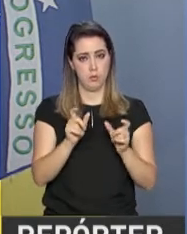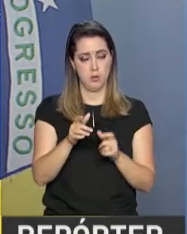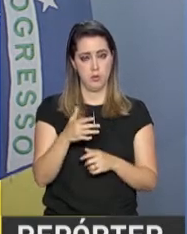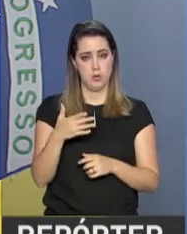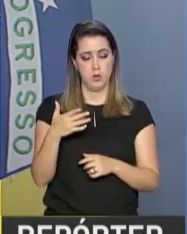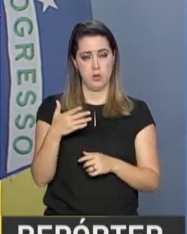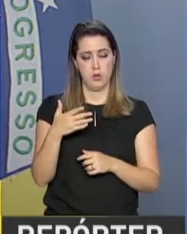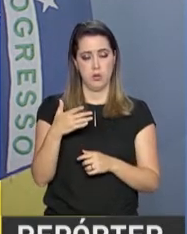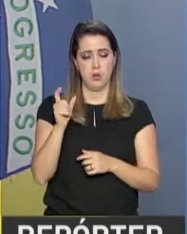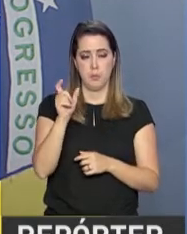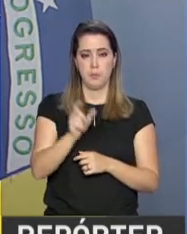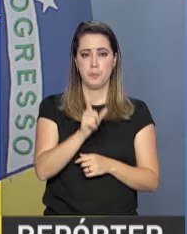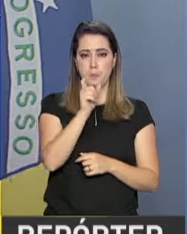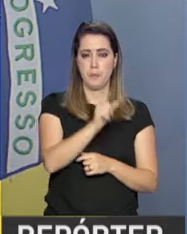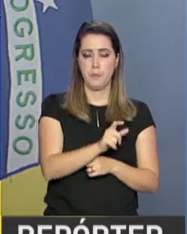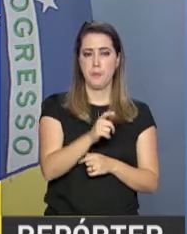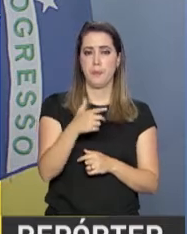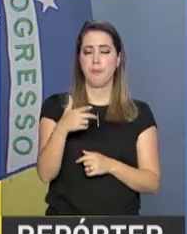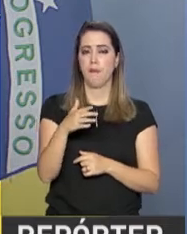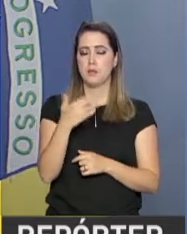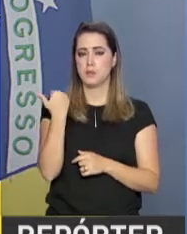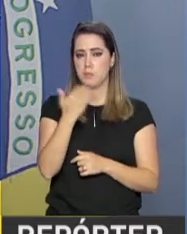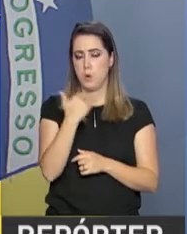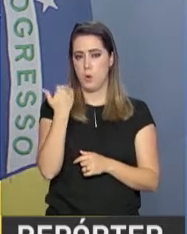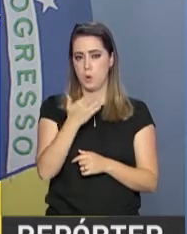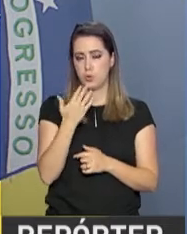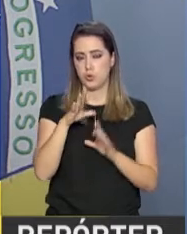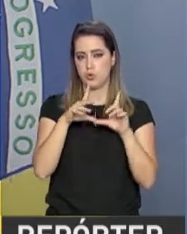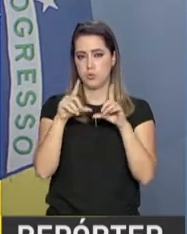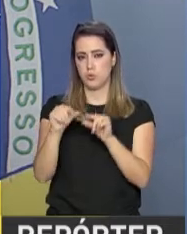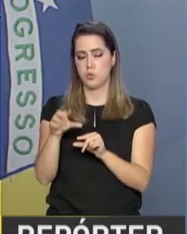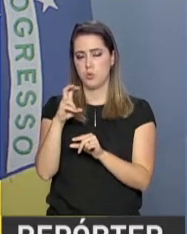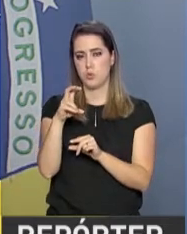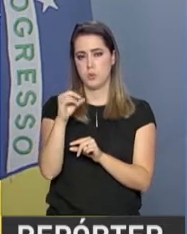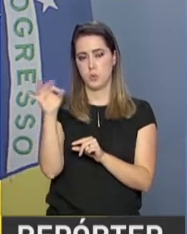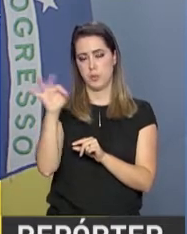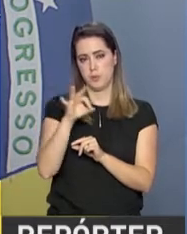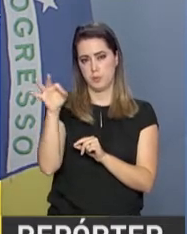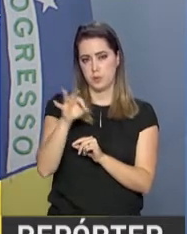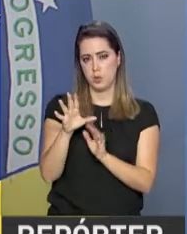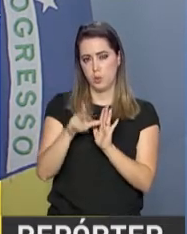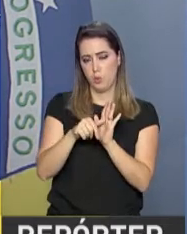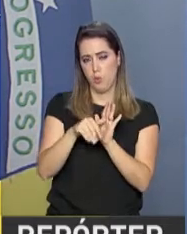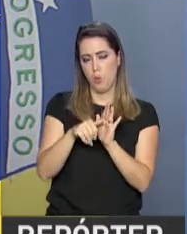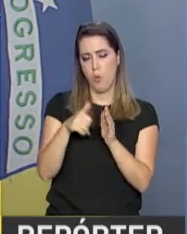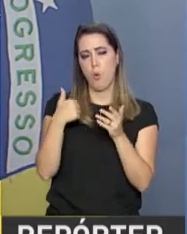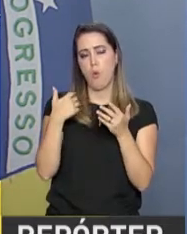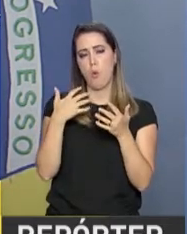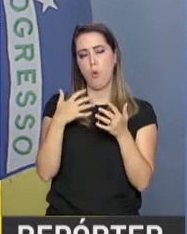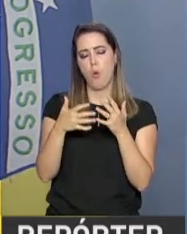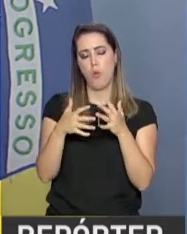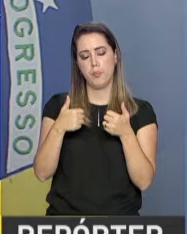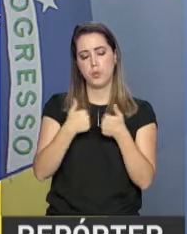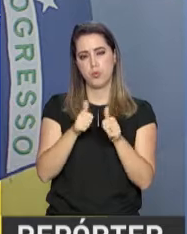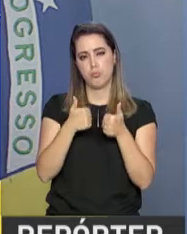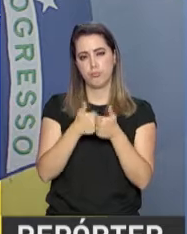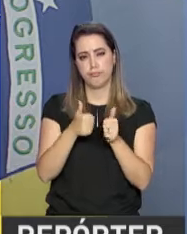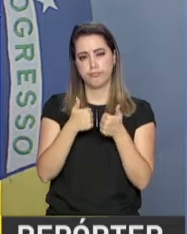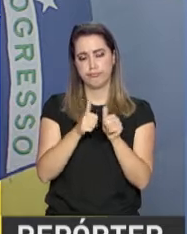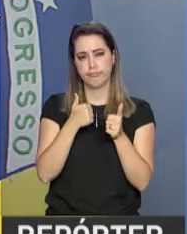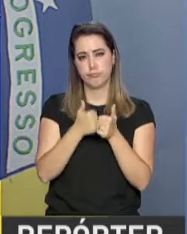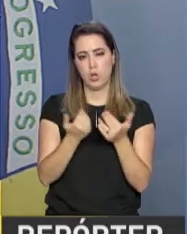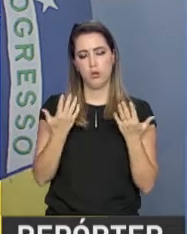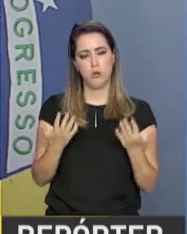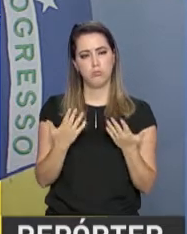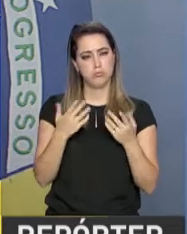homicídio doloso foram reduzidos em quase 50% e os casos de roubo de carga de 73 para 21,